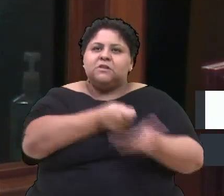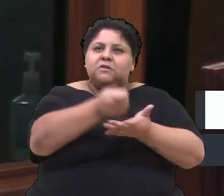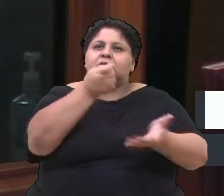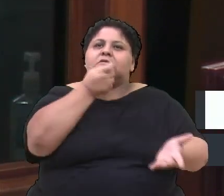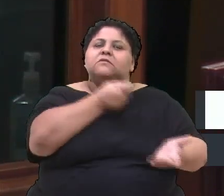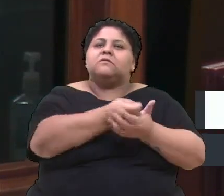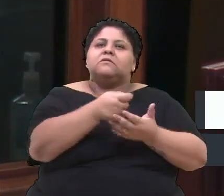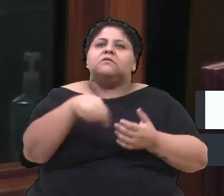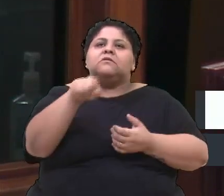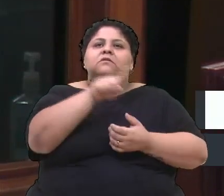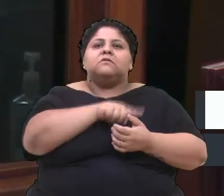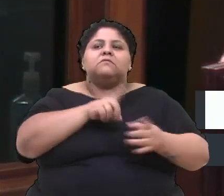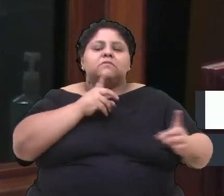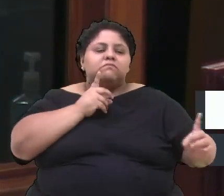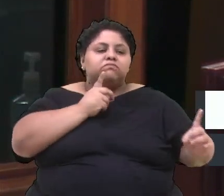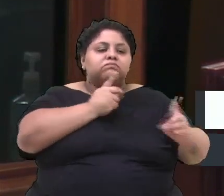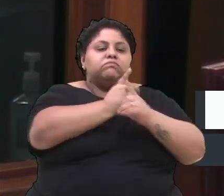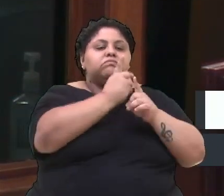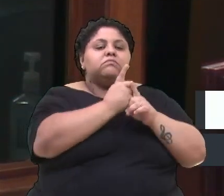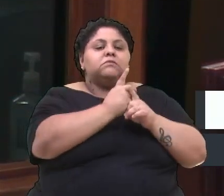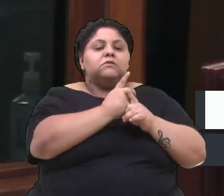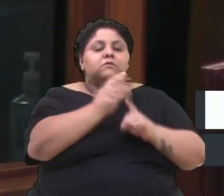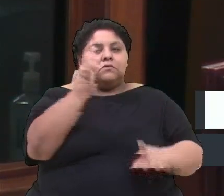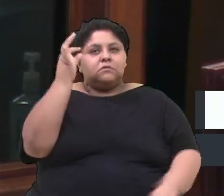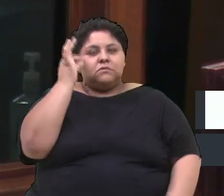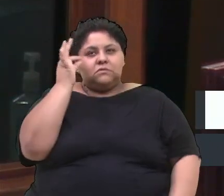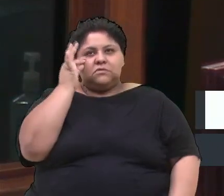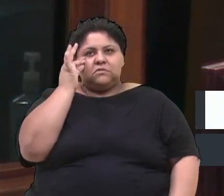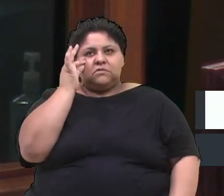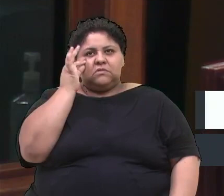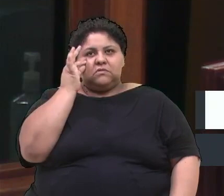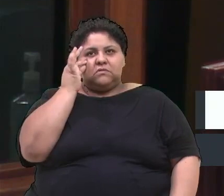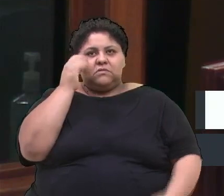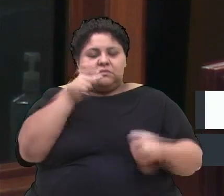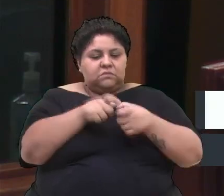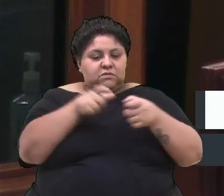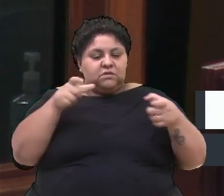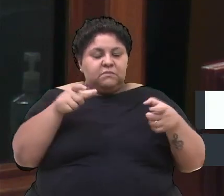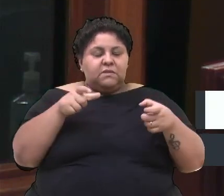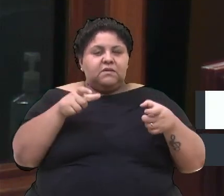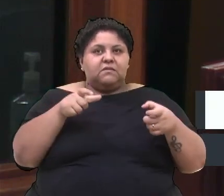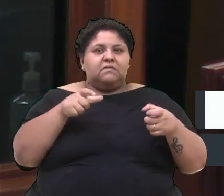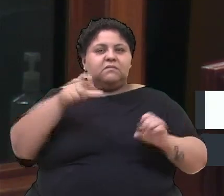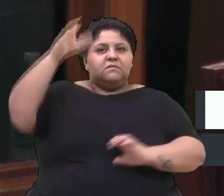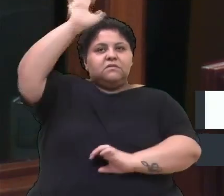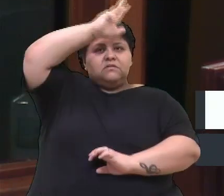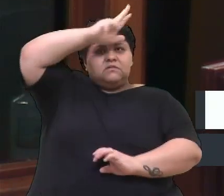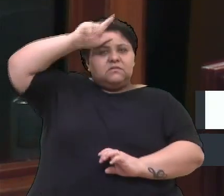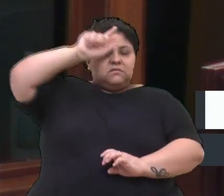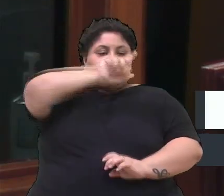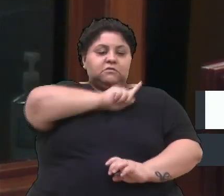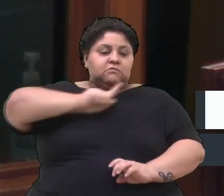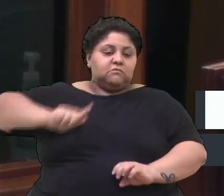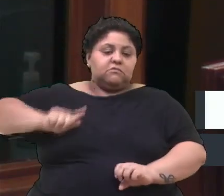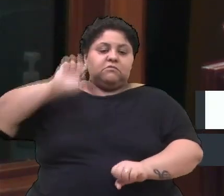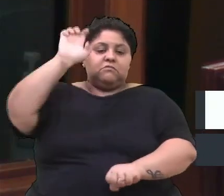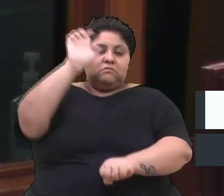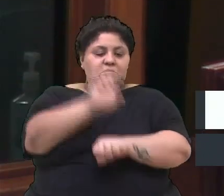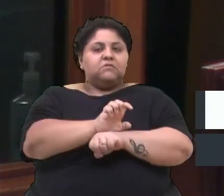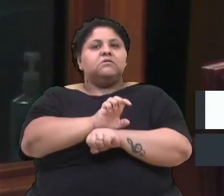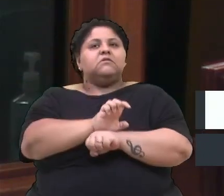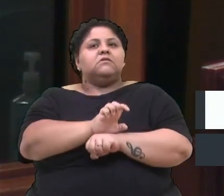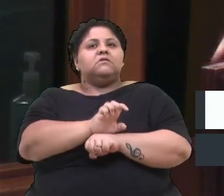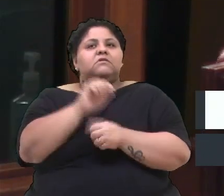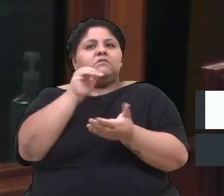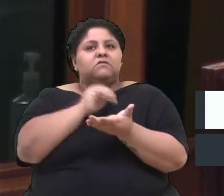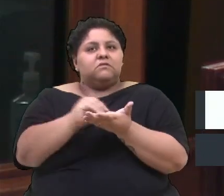que esse encontro tenha a presença da maioria dos municípios. E o governo do estado, que a secretária